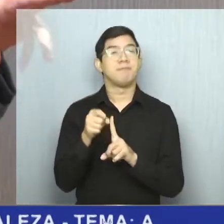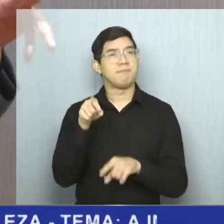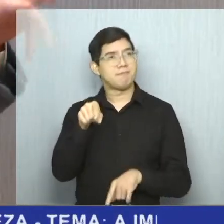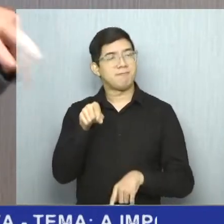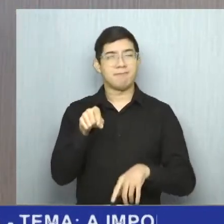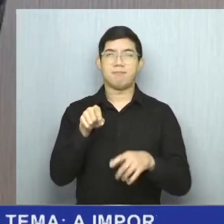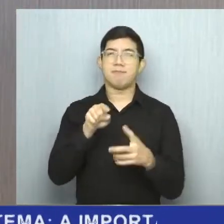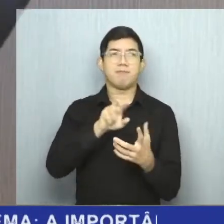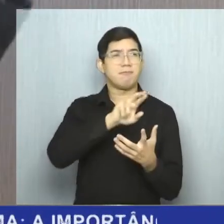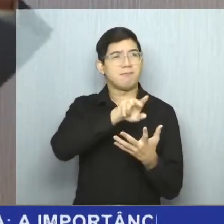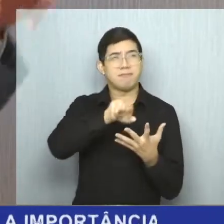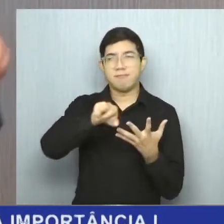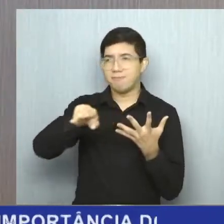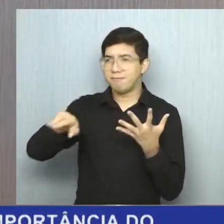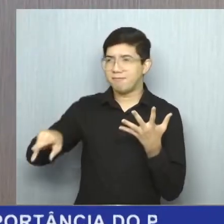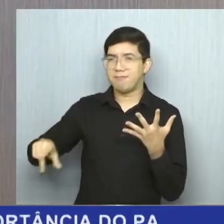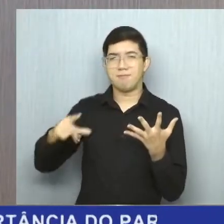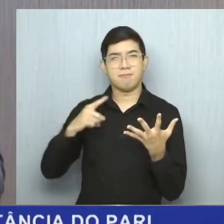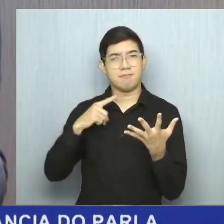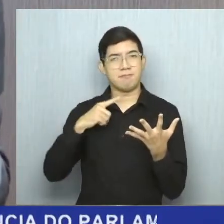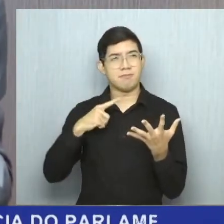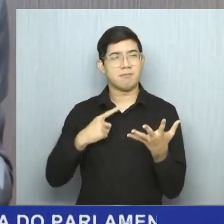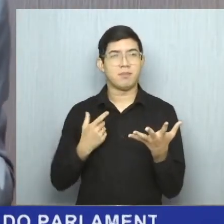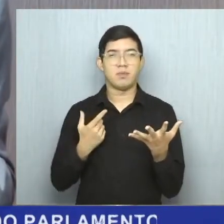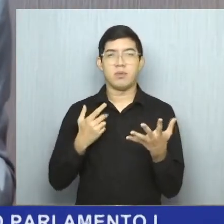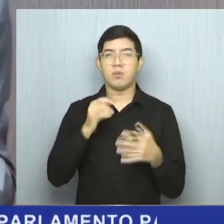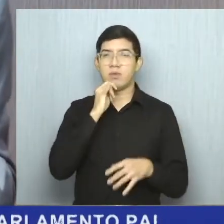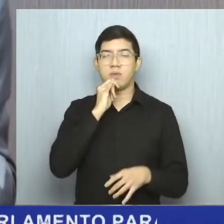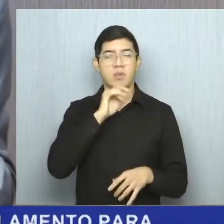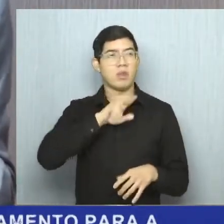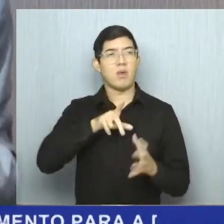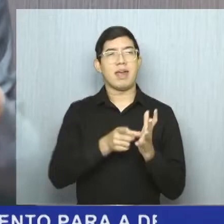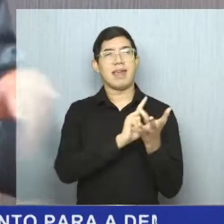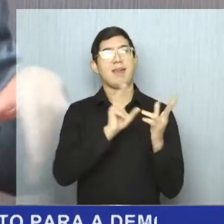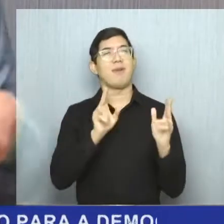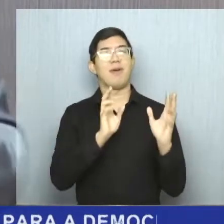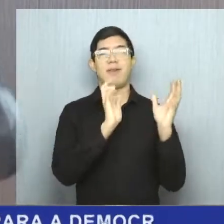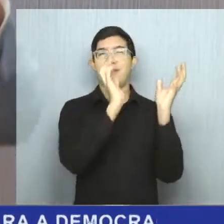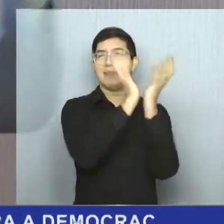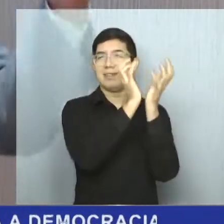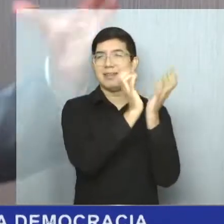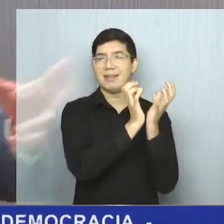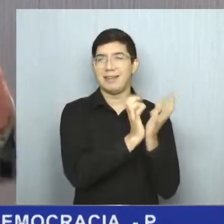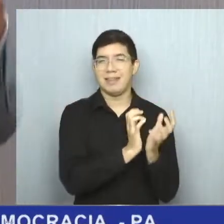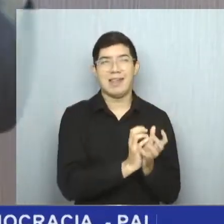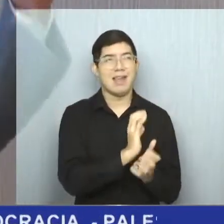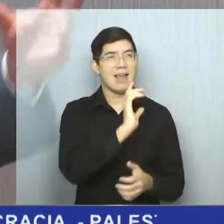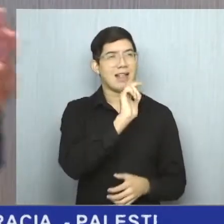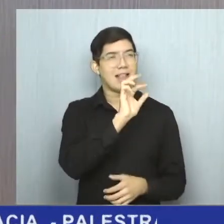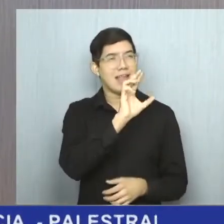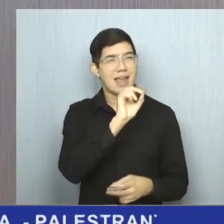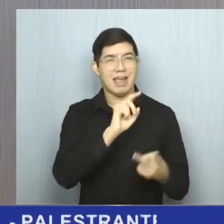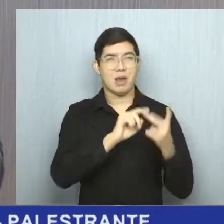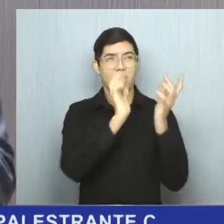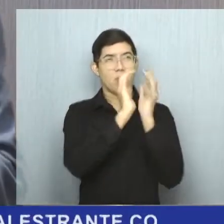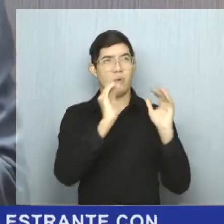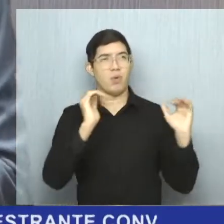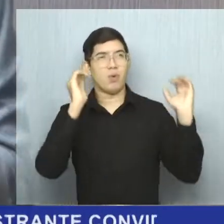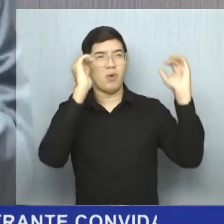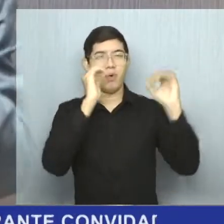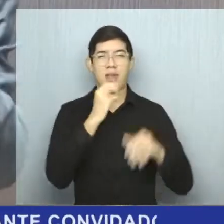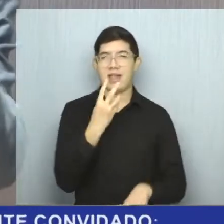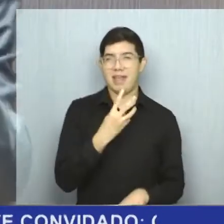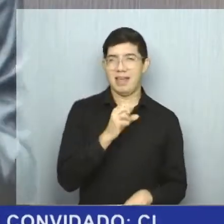multifacetar de uma forma muito mais complexa do que burguesia, clero, terceiro Estado, e agora começam determinados outros cortes